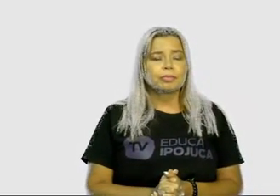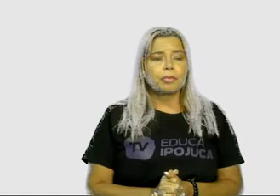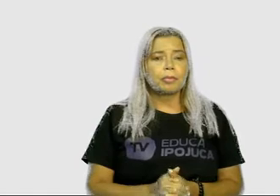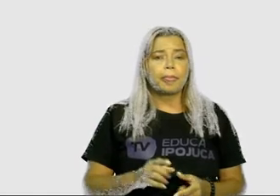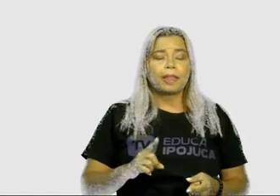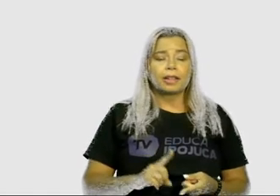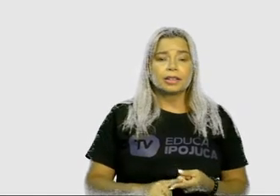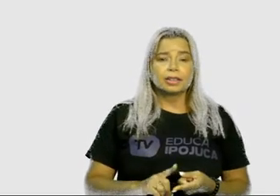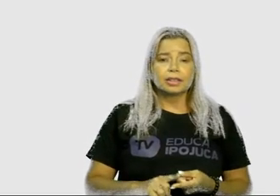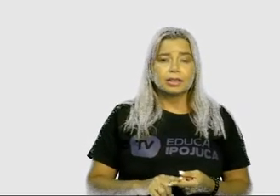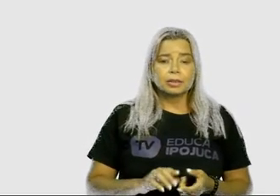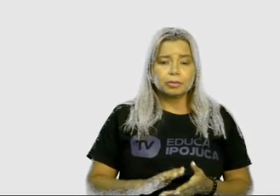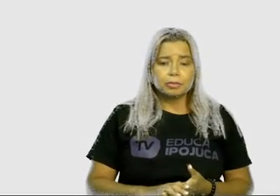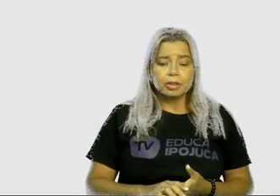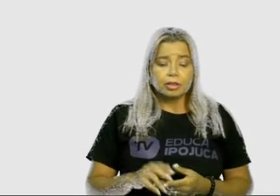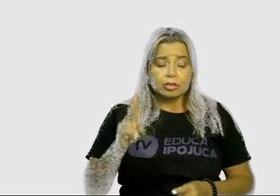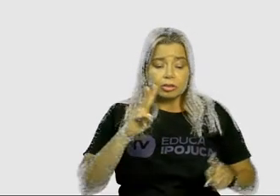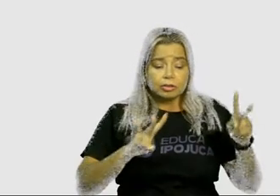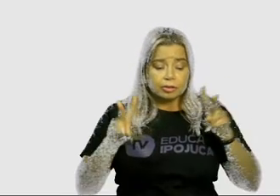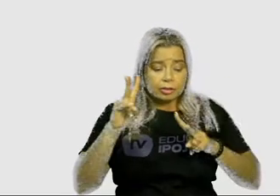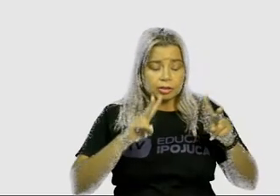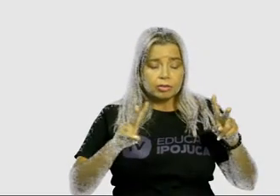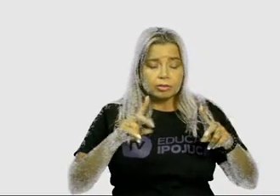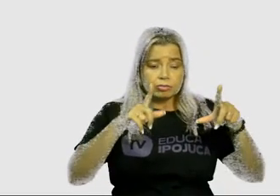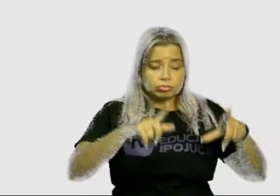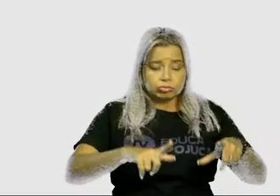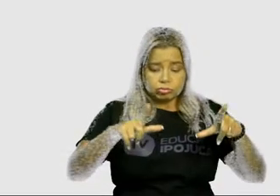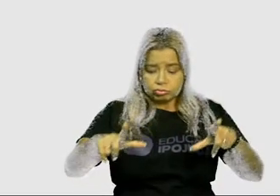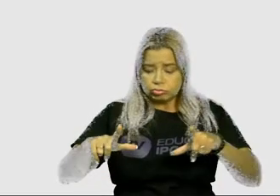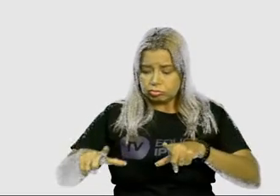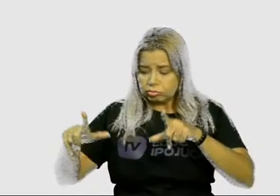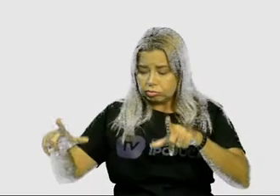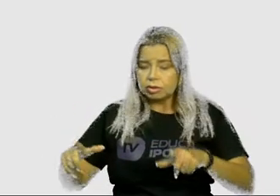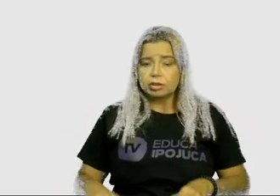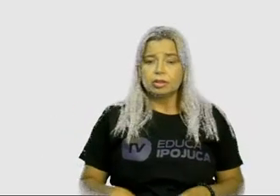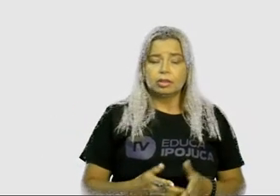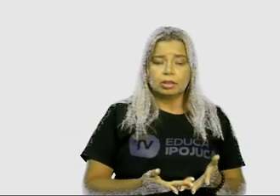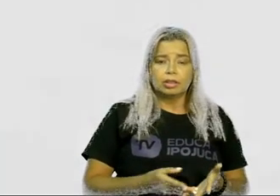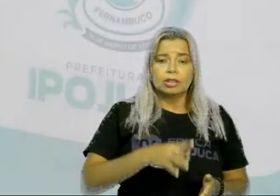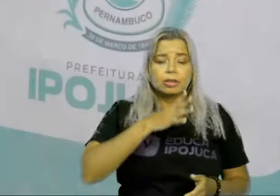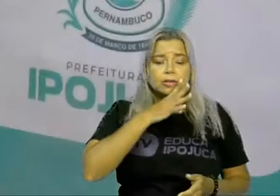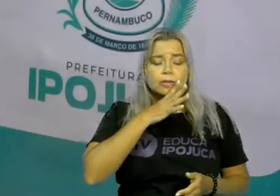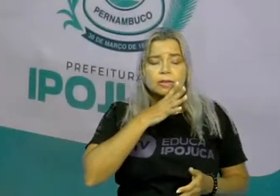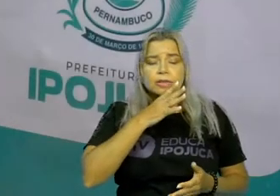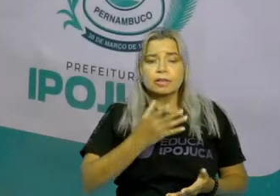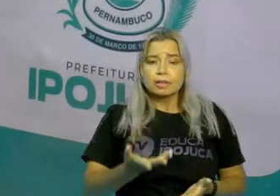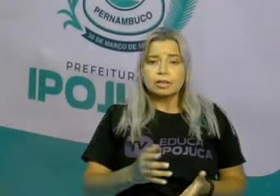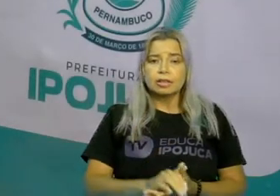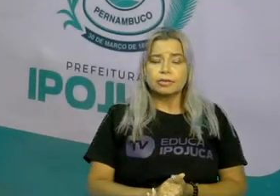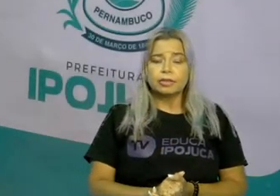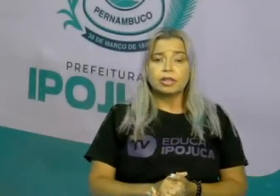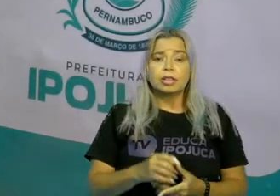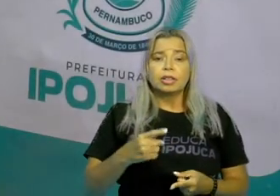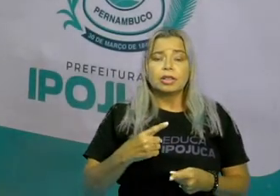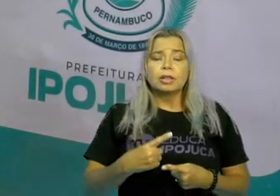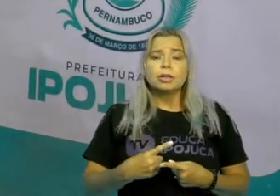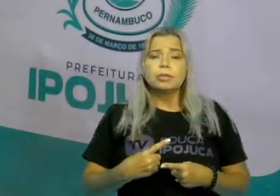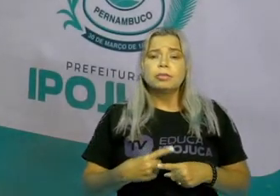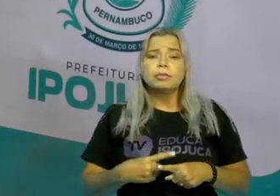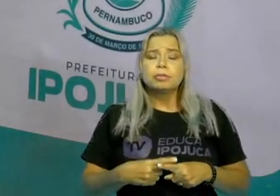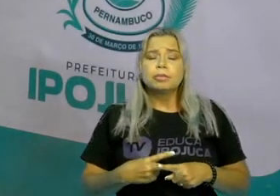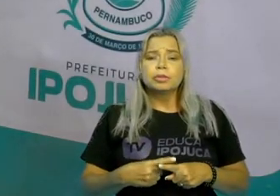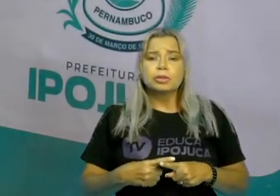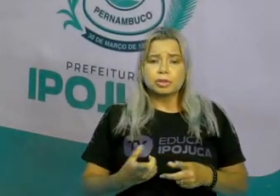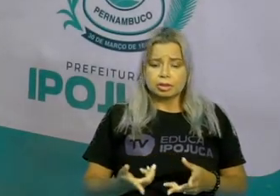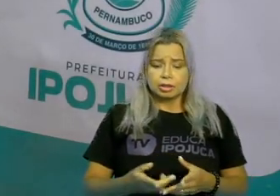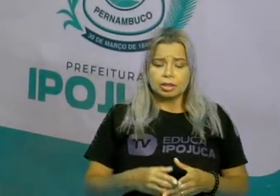Exploração do ambiente e de seu papel nele. Portanto, quando eu faço um jogo, quando eu brinco, no caso aqui, eu estou em um ambiente,